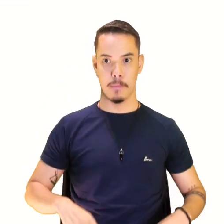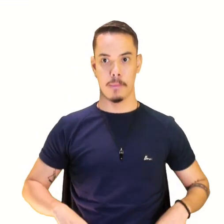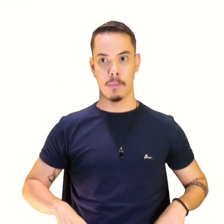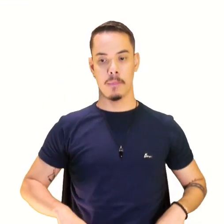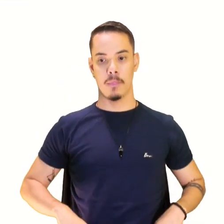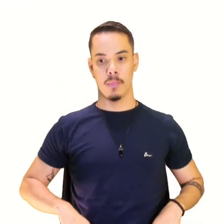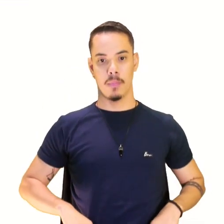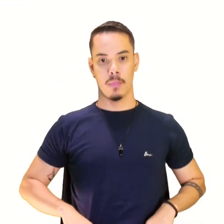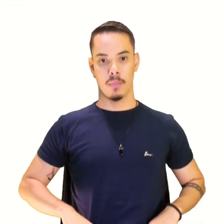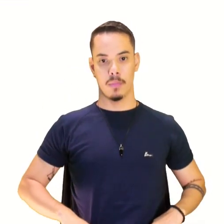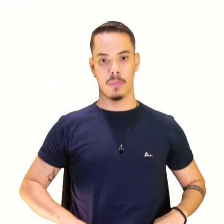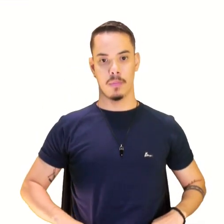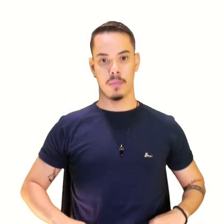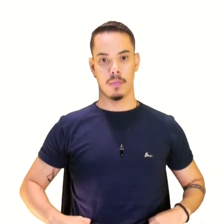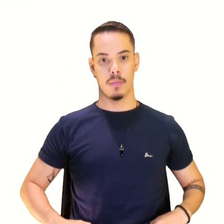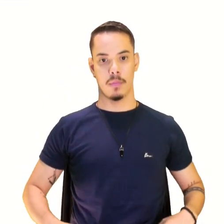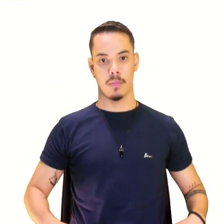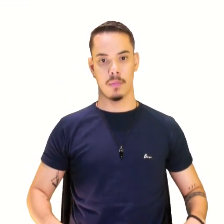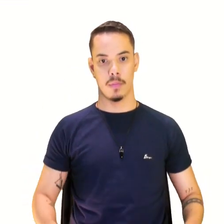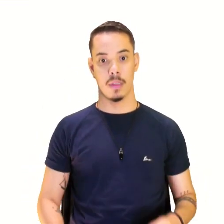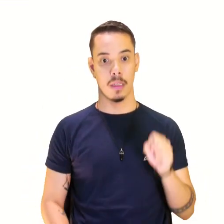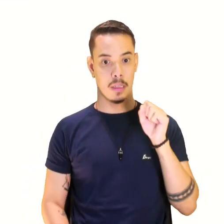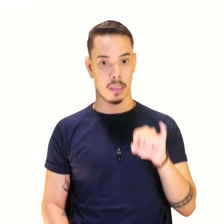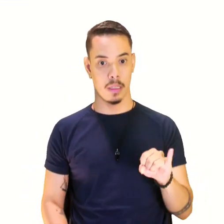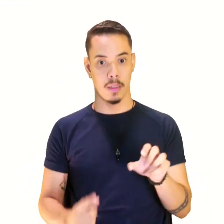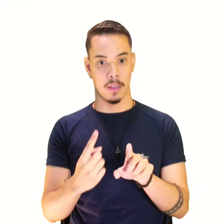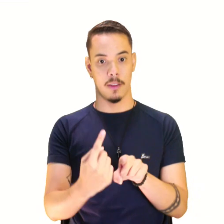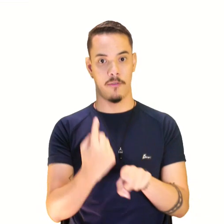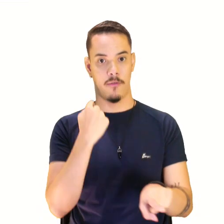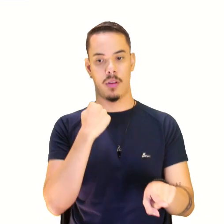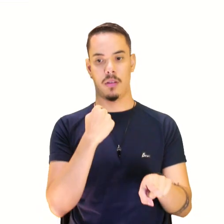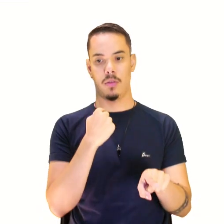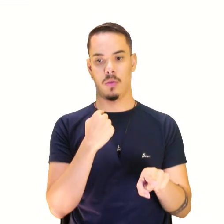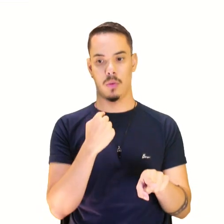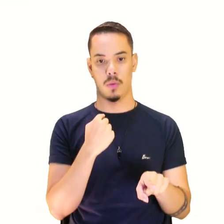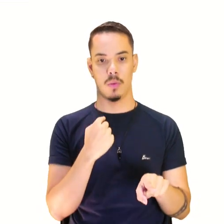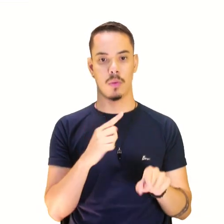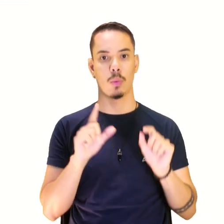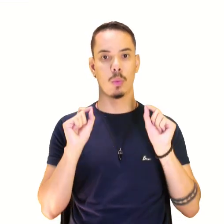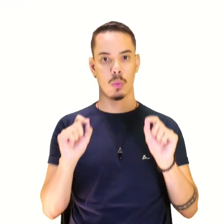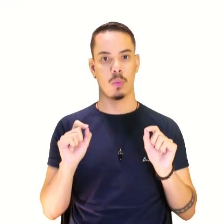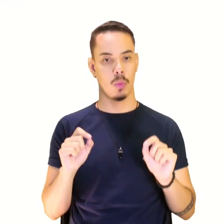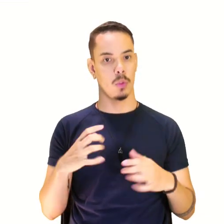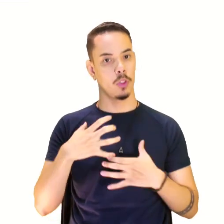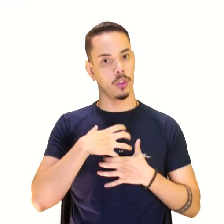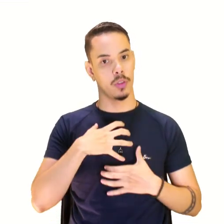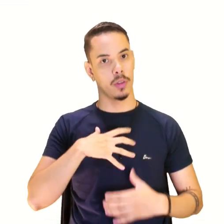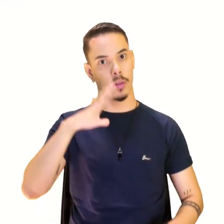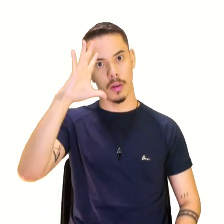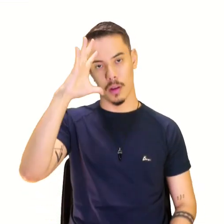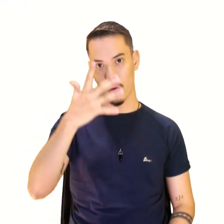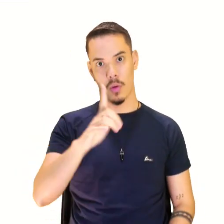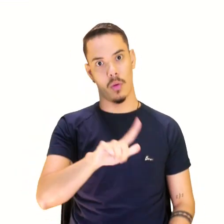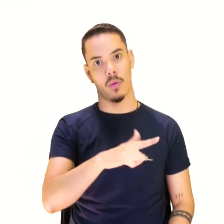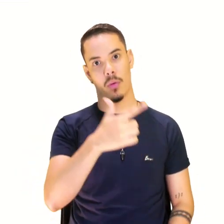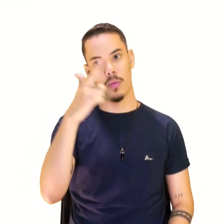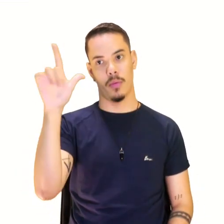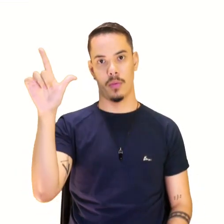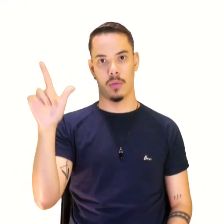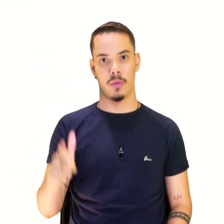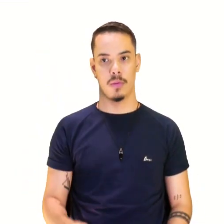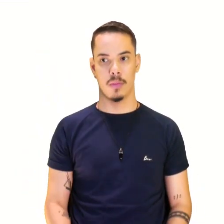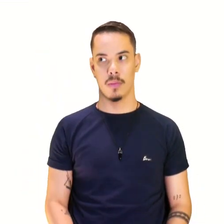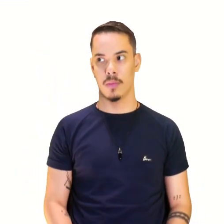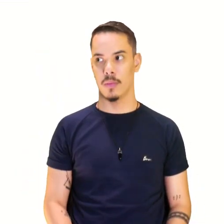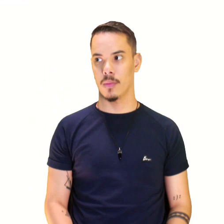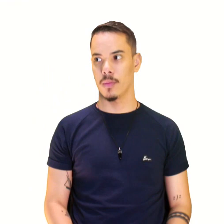o modo de resolver é de um jeito. Se for inversamente, o modo de resolver é de outro jeito.